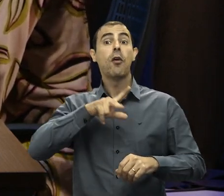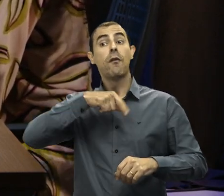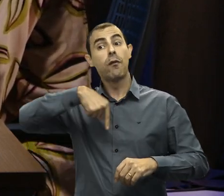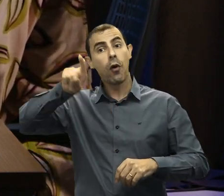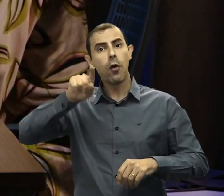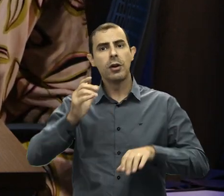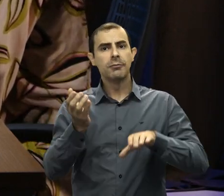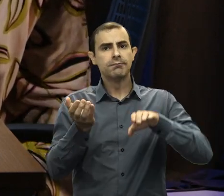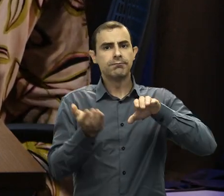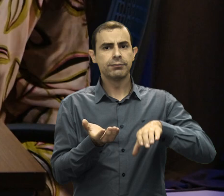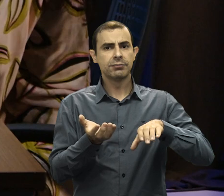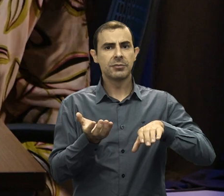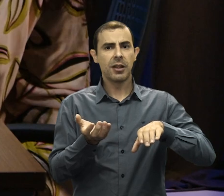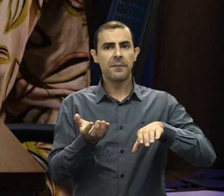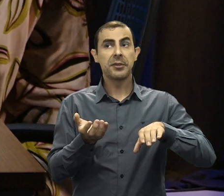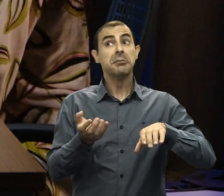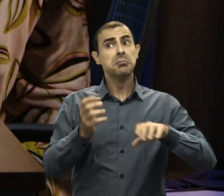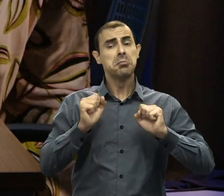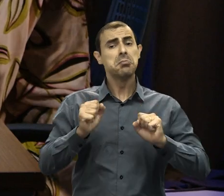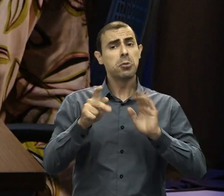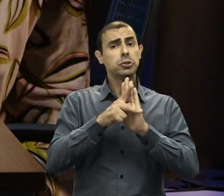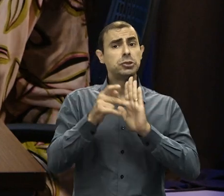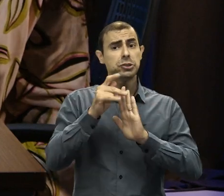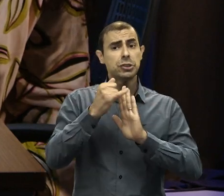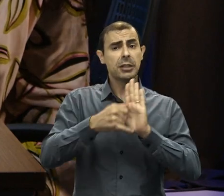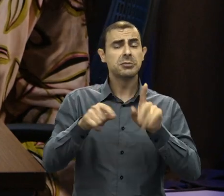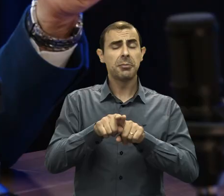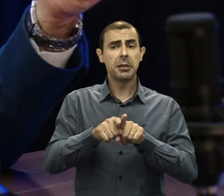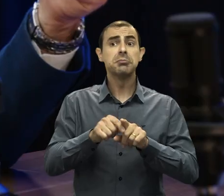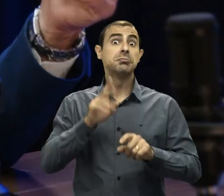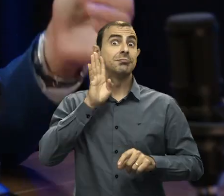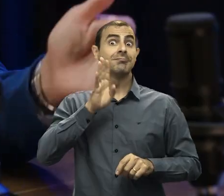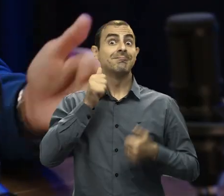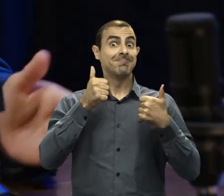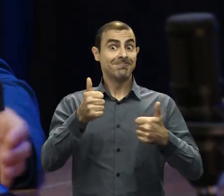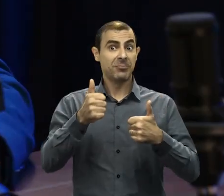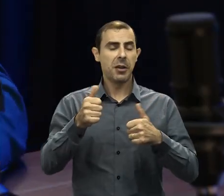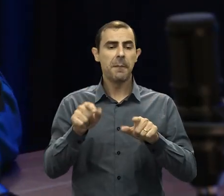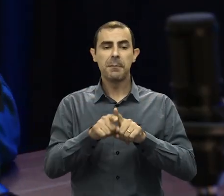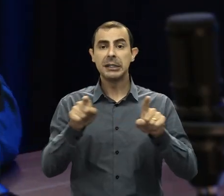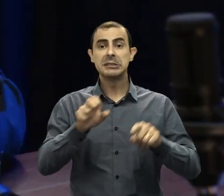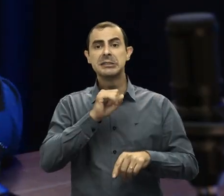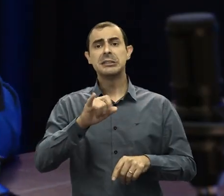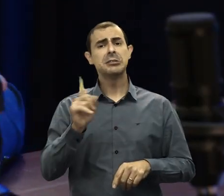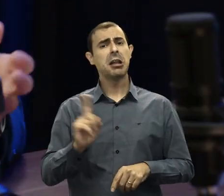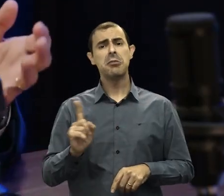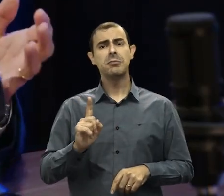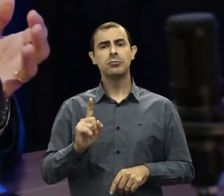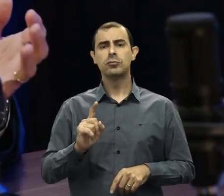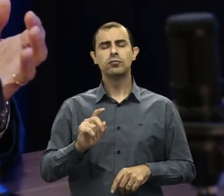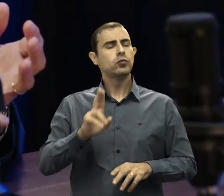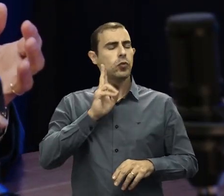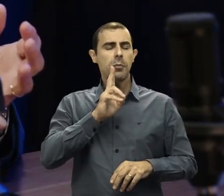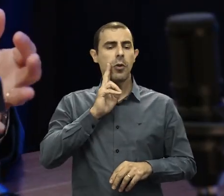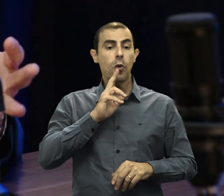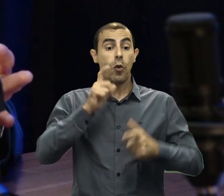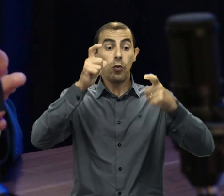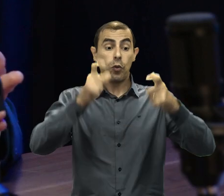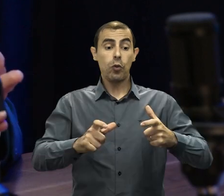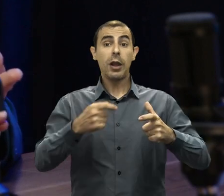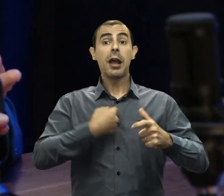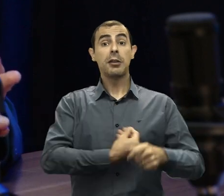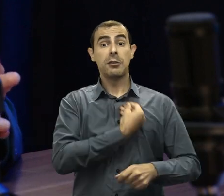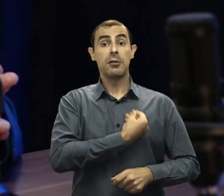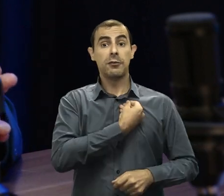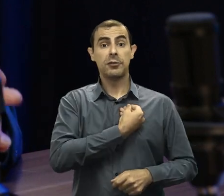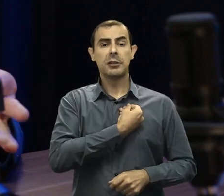que a gente vislumbra também, show de bola. Mas se não der certo, aonde eu estiver, seja como professor,